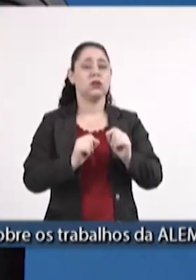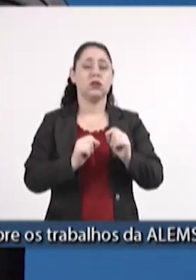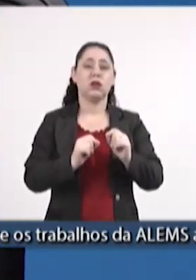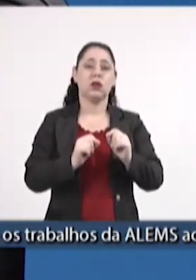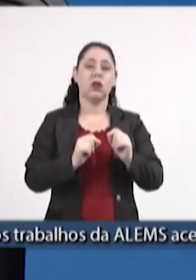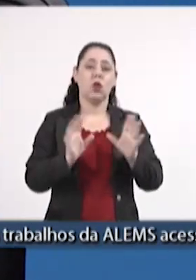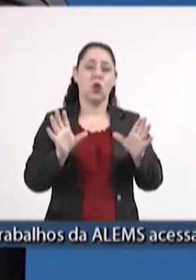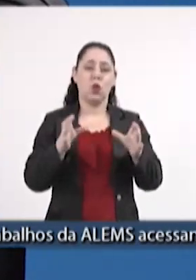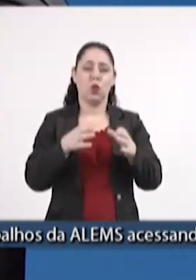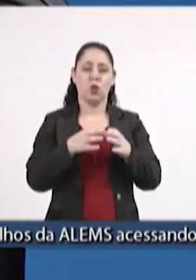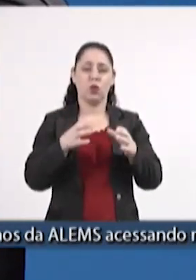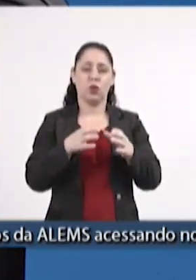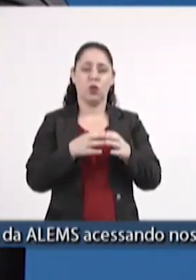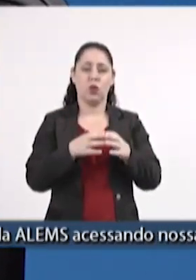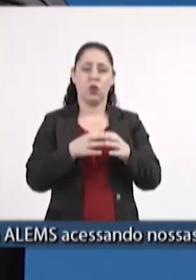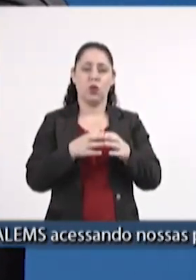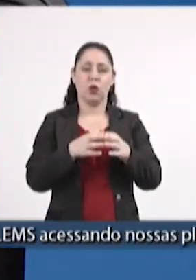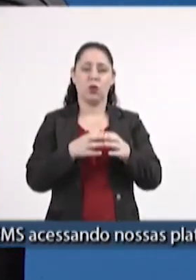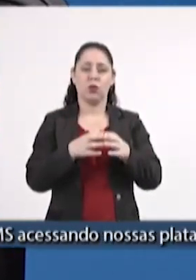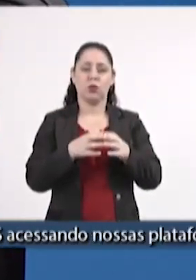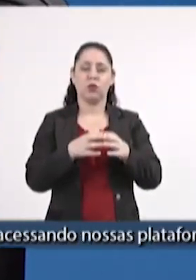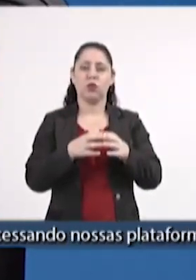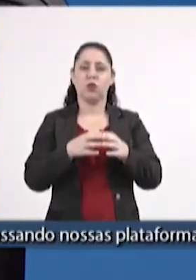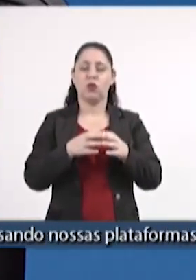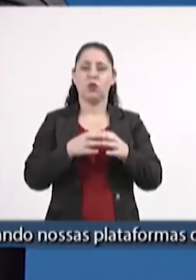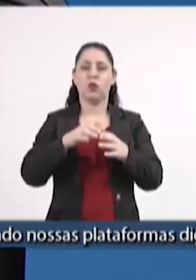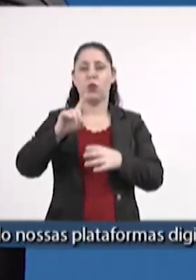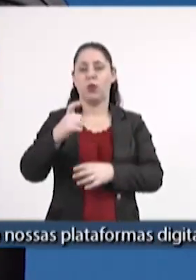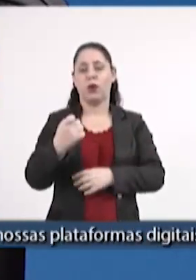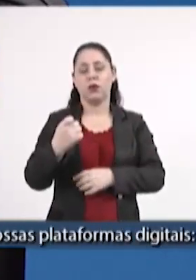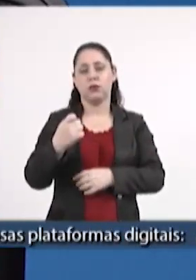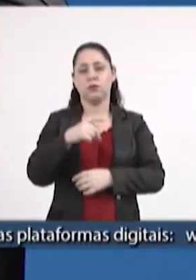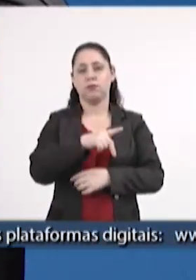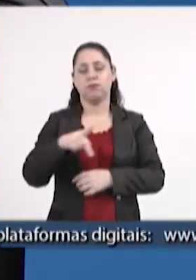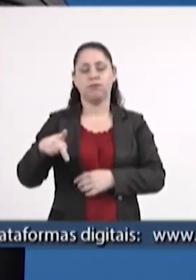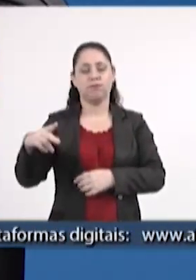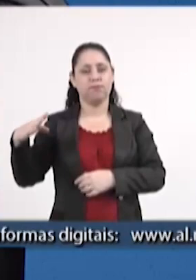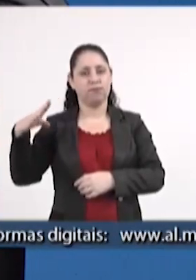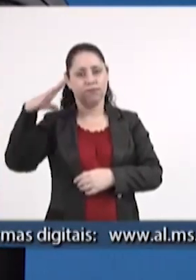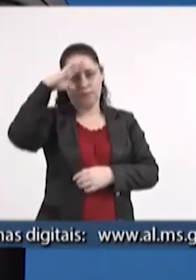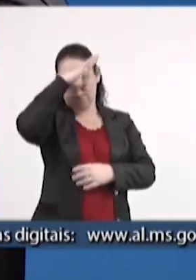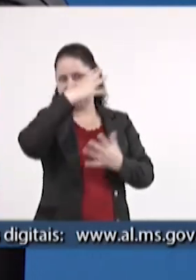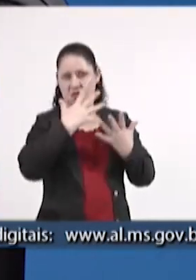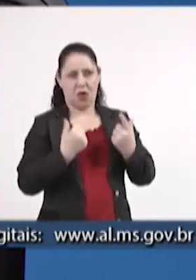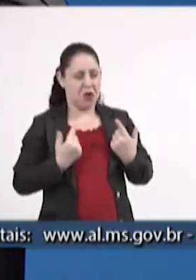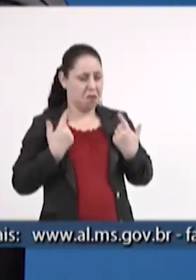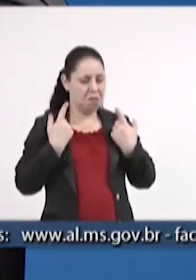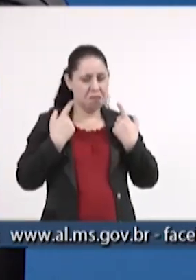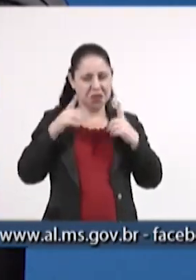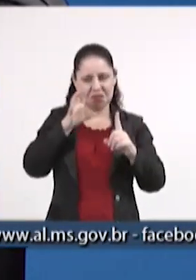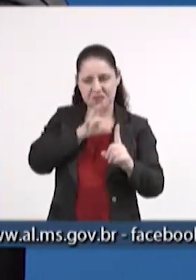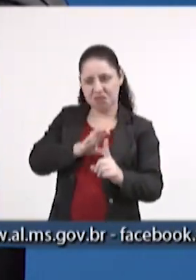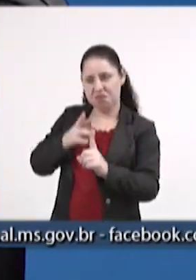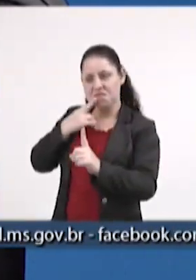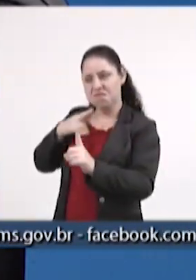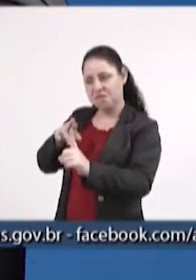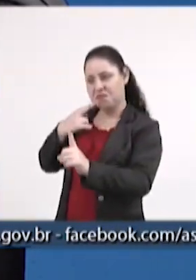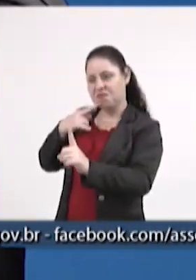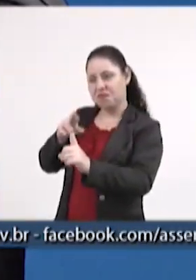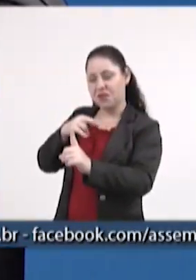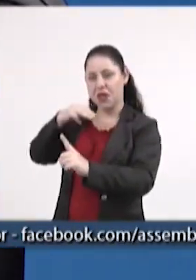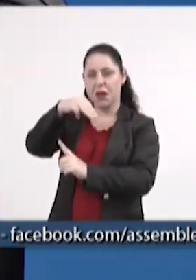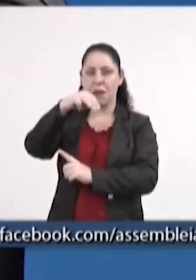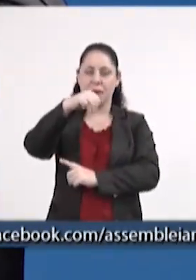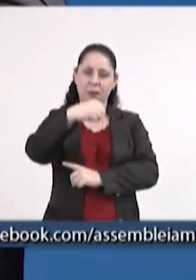uma bancada do partido do ex-presidente Bolsonaro, que não cansa em ameaçar todas as MSPs